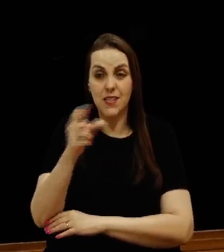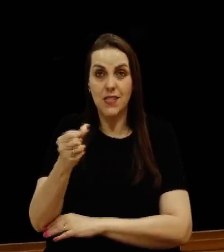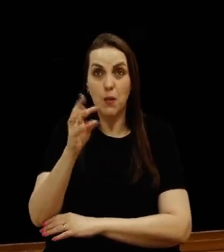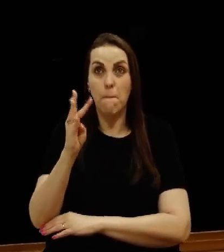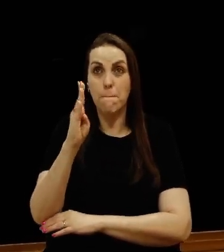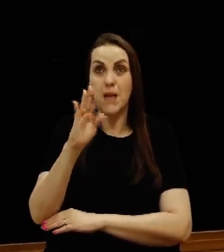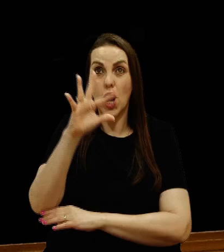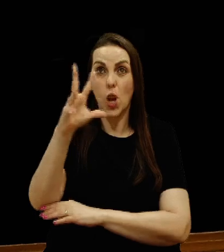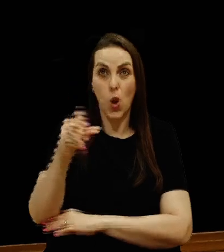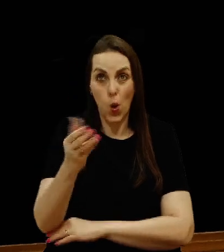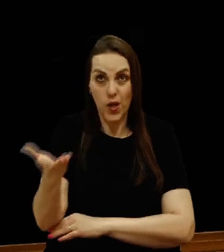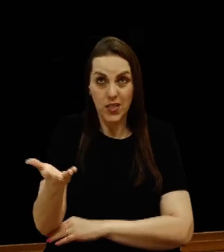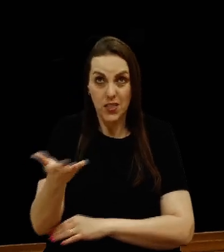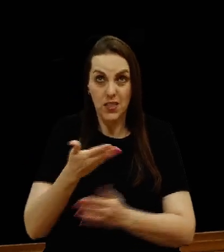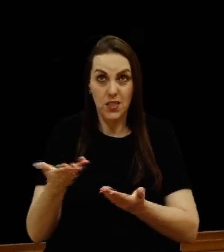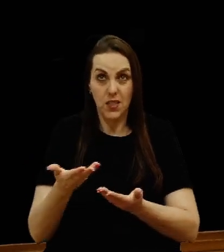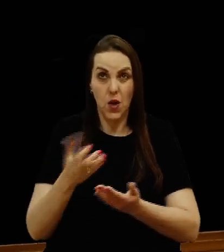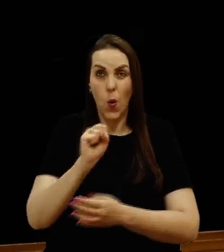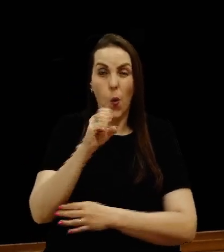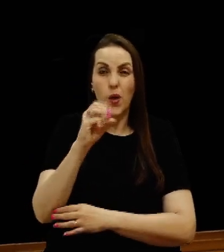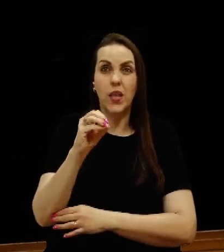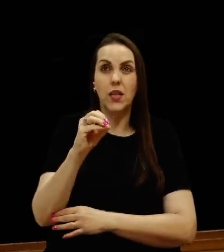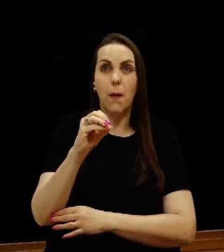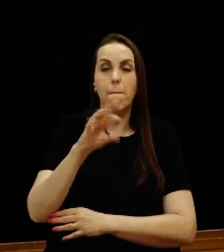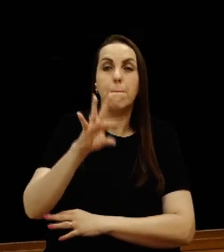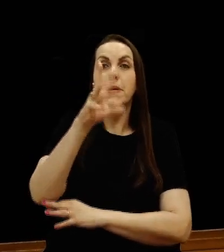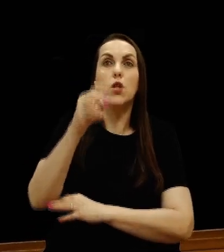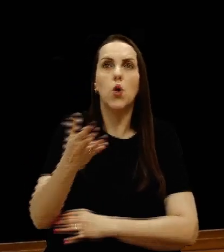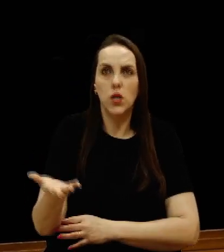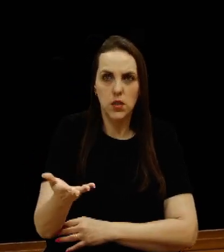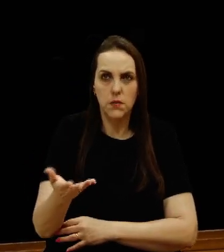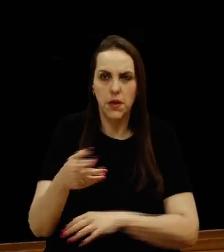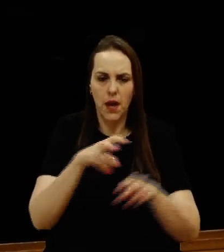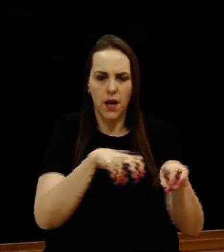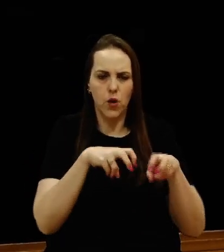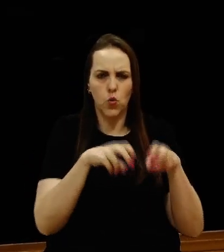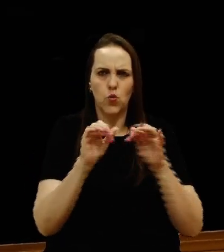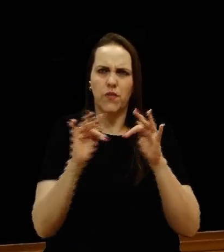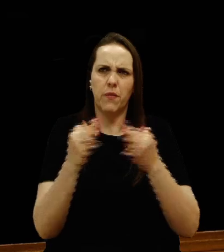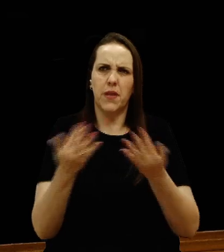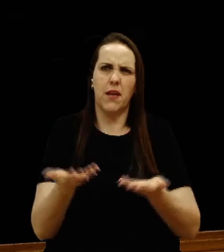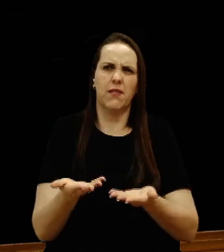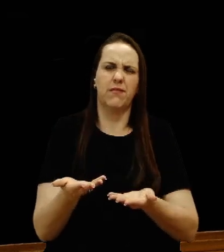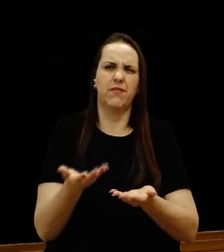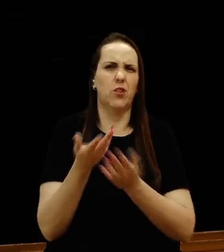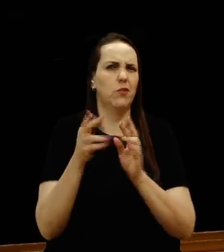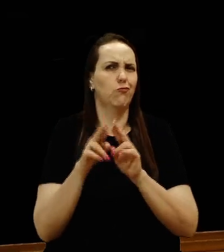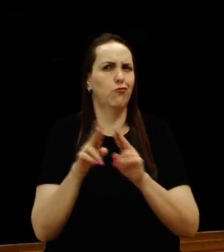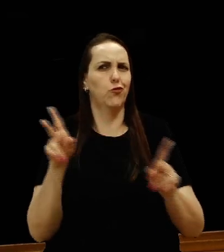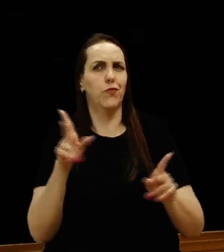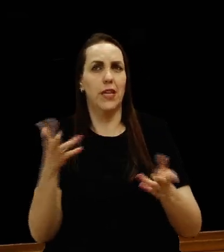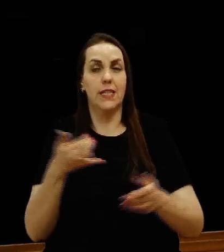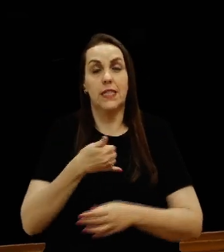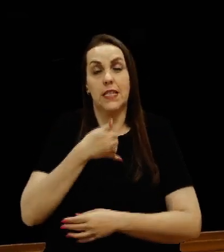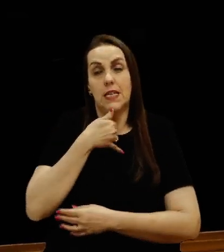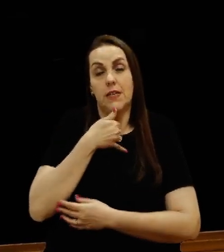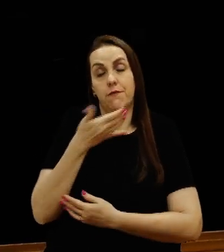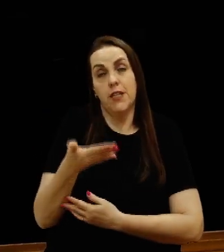destinado 80 bilhões para a agricultura familiar, né? É uma diferença que, infelizmente, presidente,